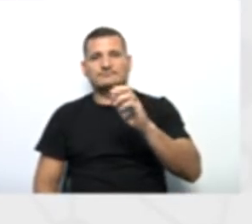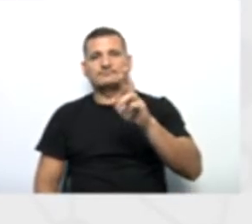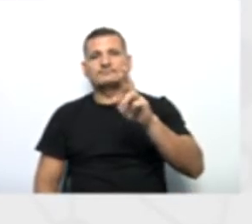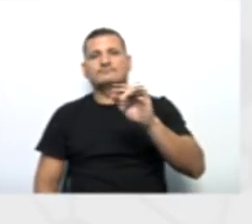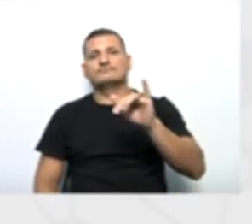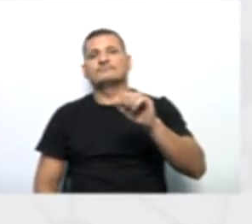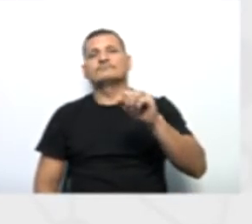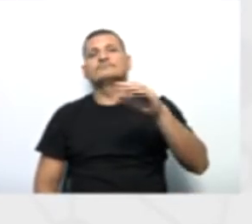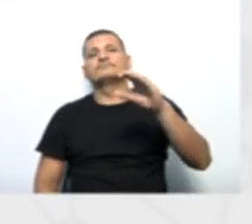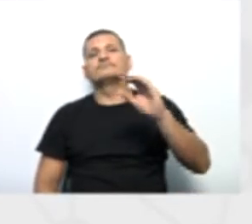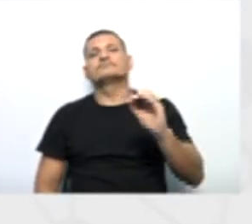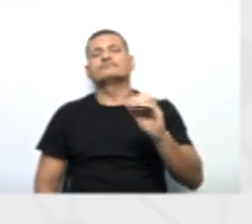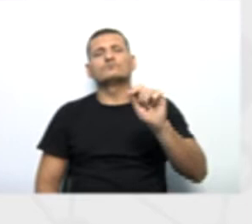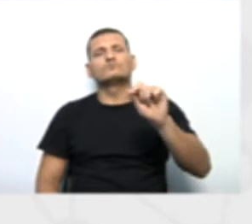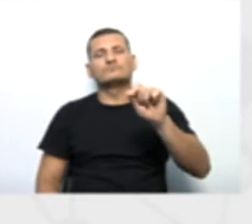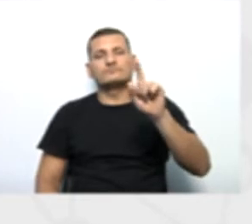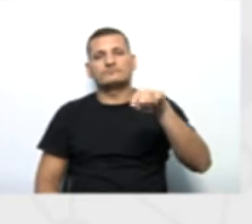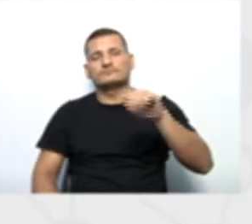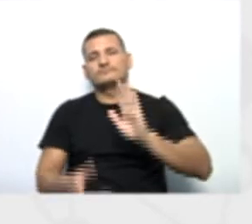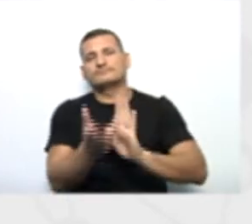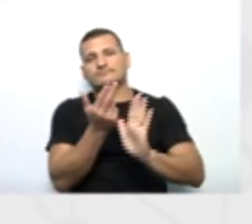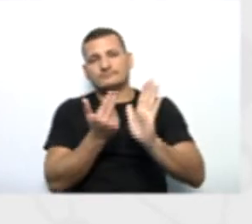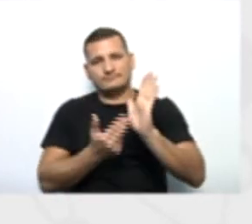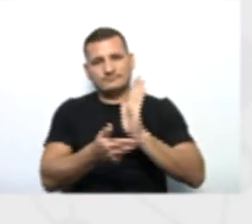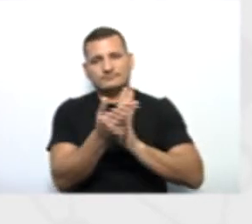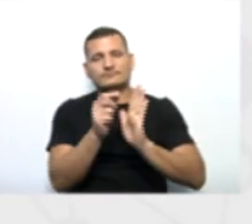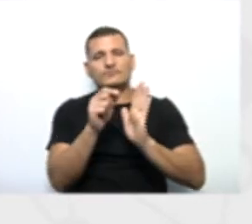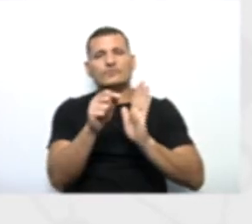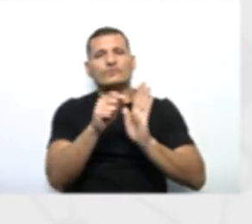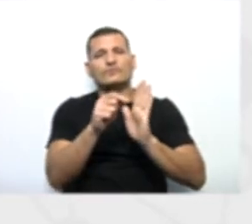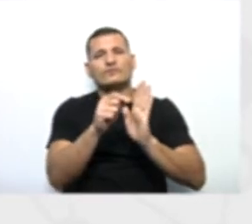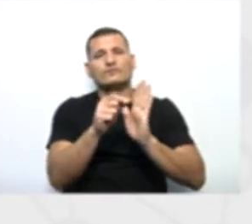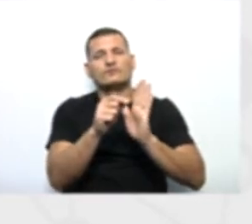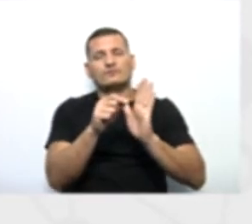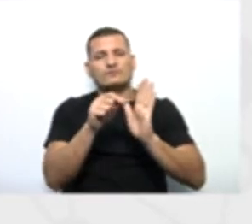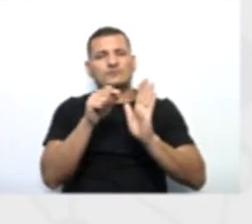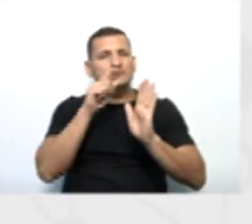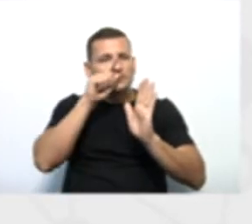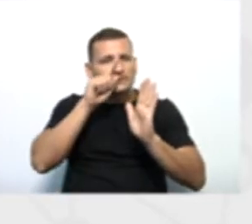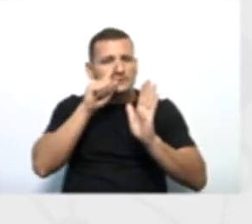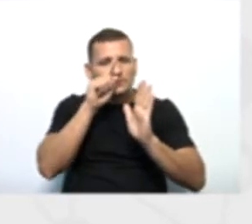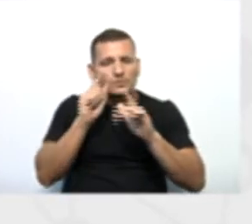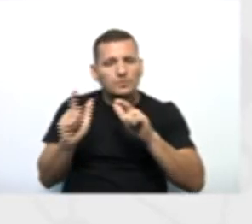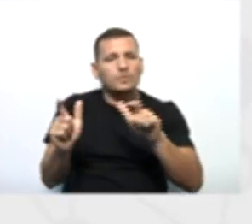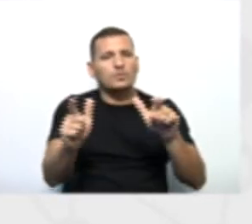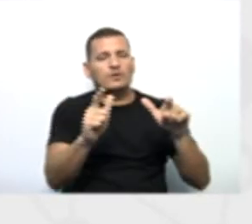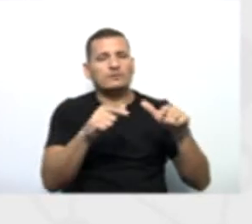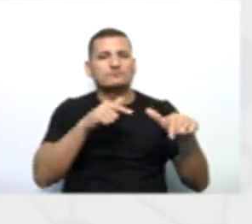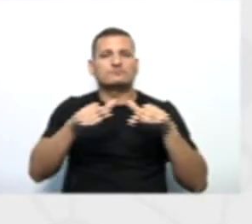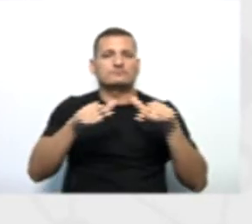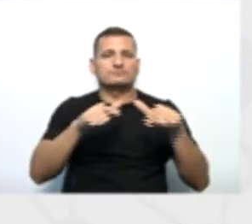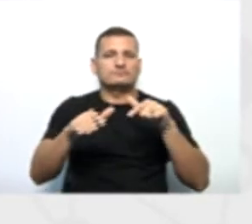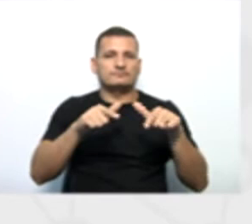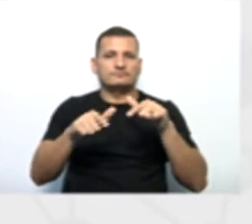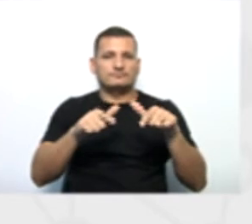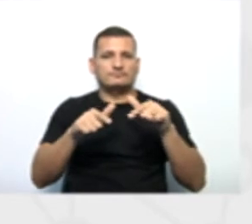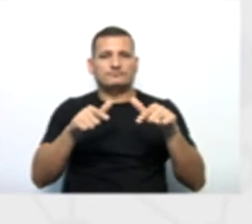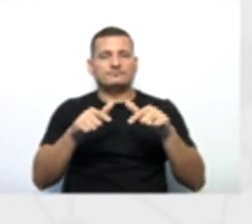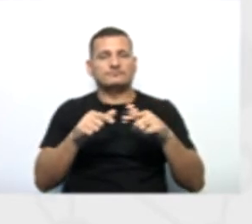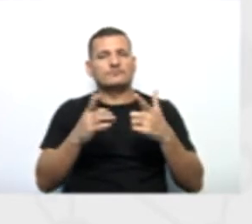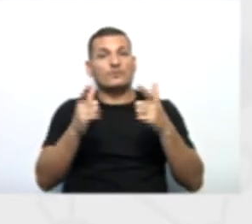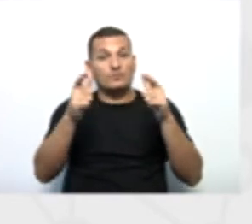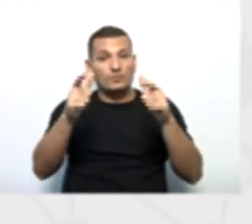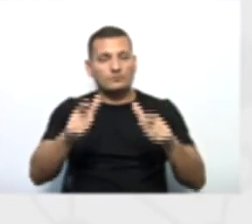a representação gráfica do reconhecimento dos riscos existentes nos locais de trabalho, ok? Aonde a